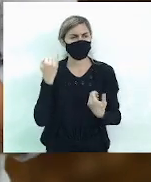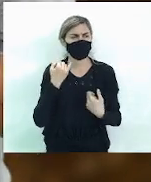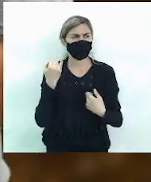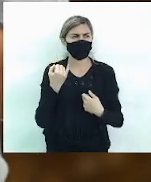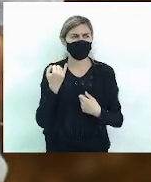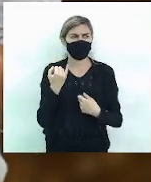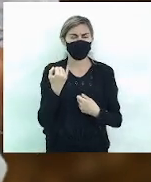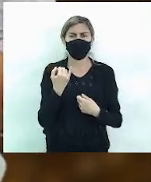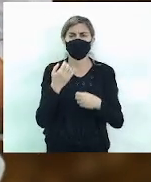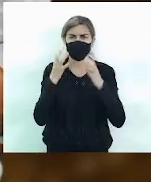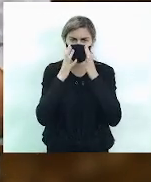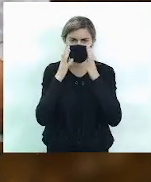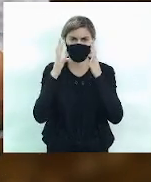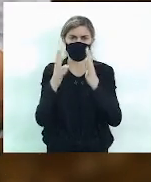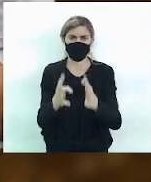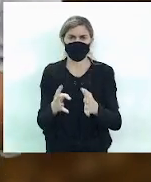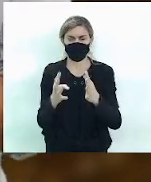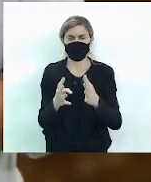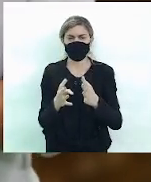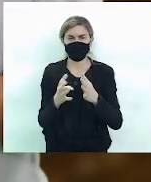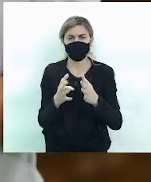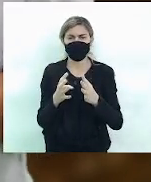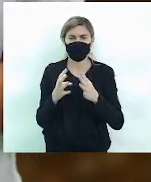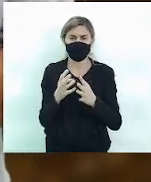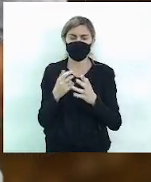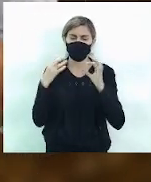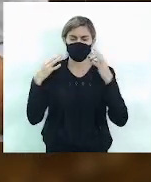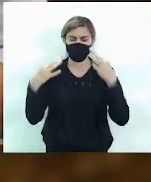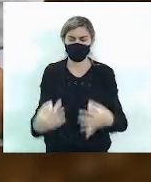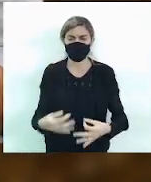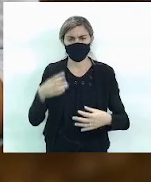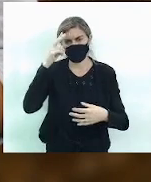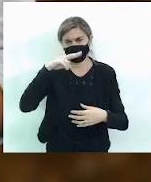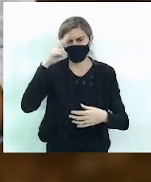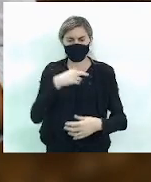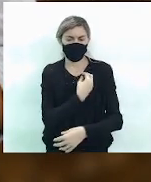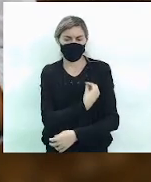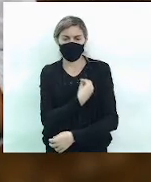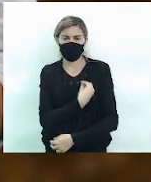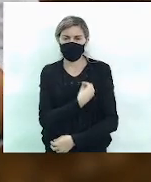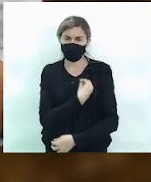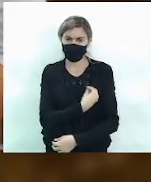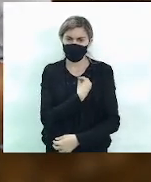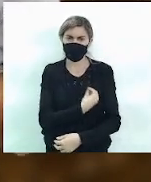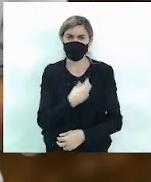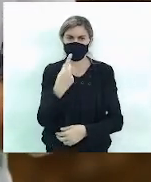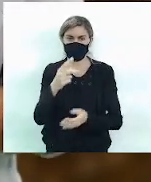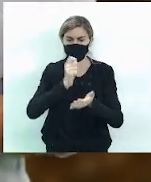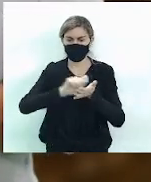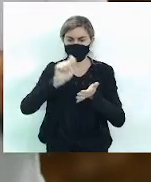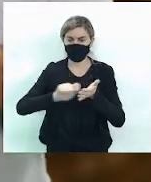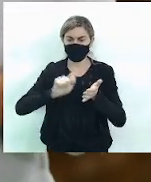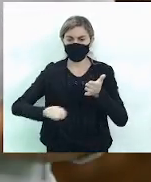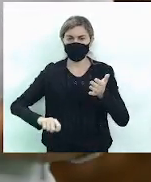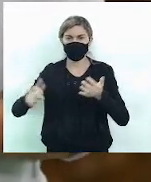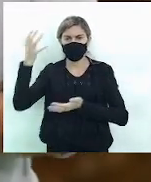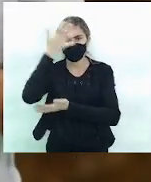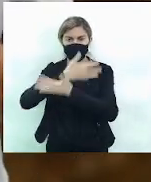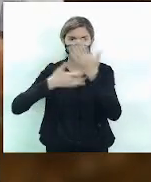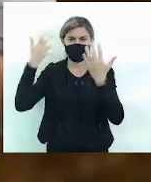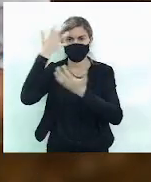fundamental. Preste atenção, vocês vão prestar atenção exatamente à história de vida, né, desse grande compositor,